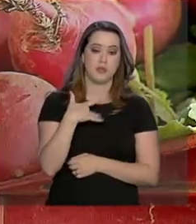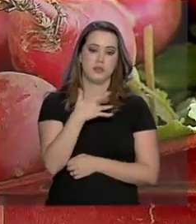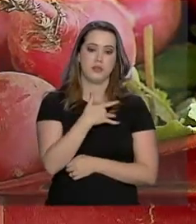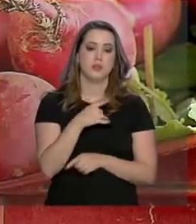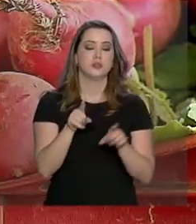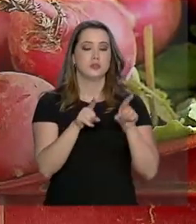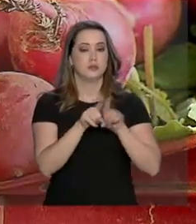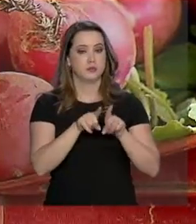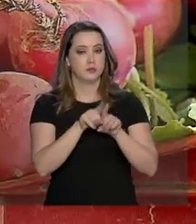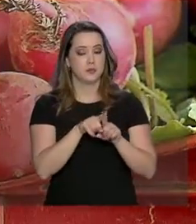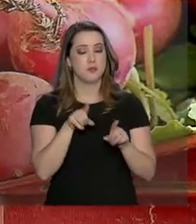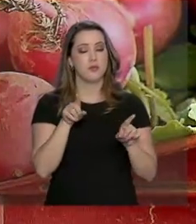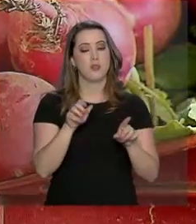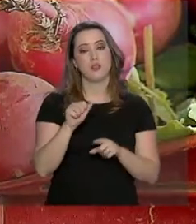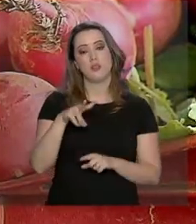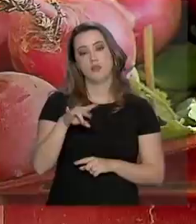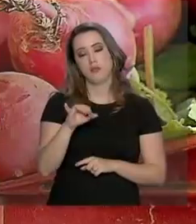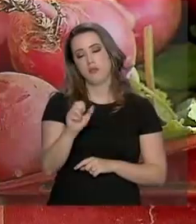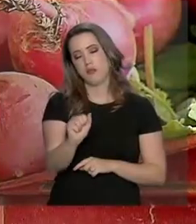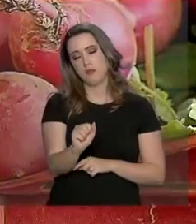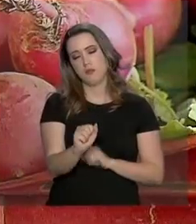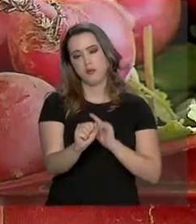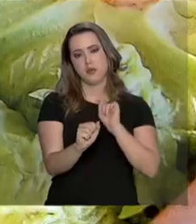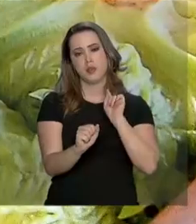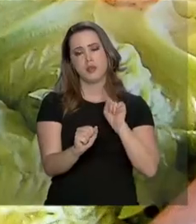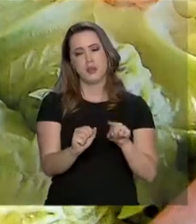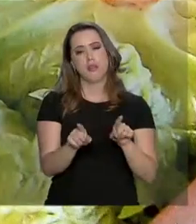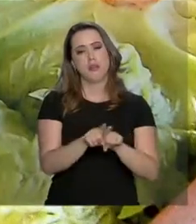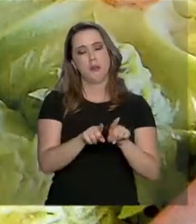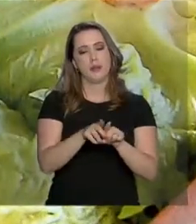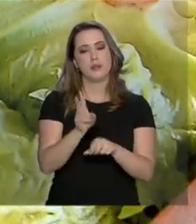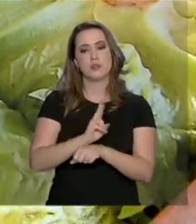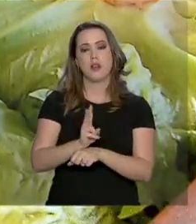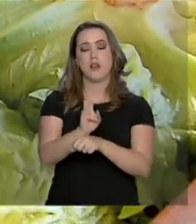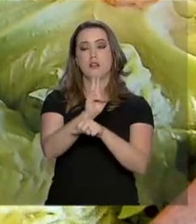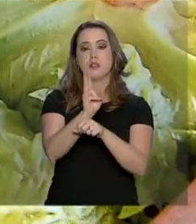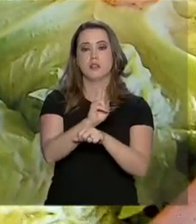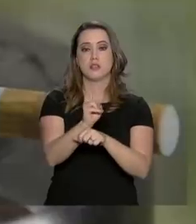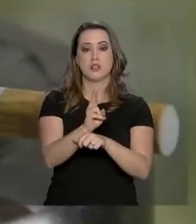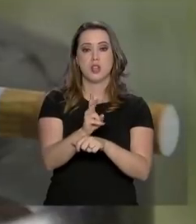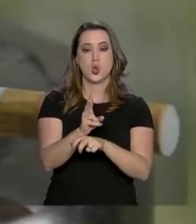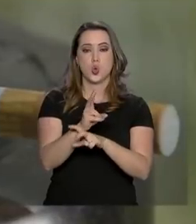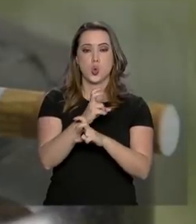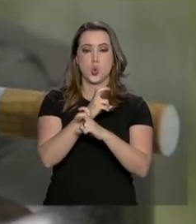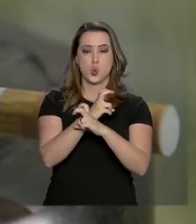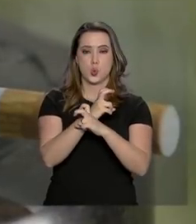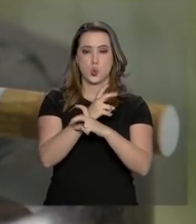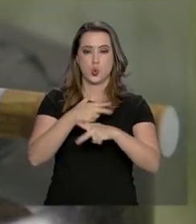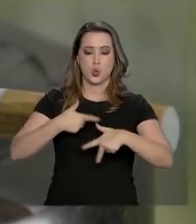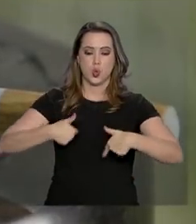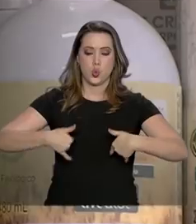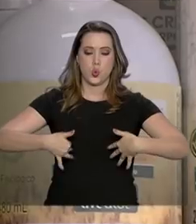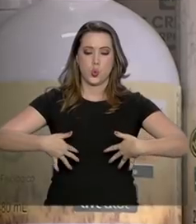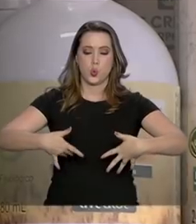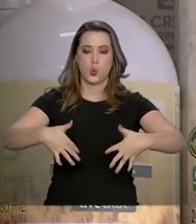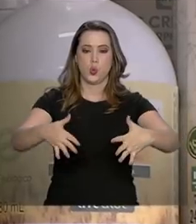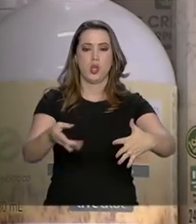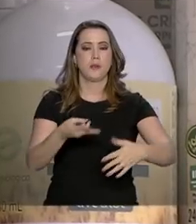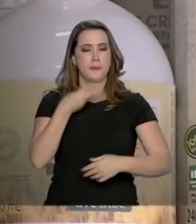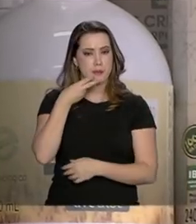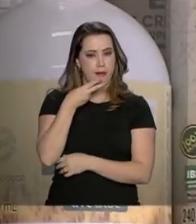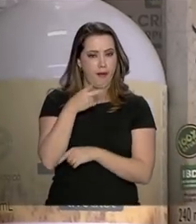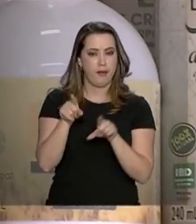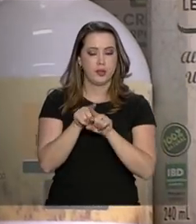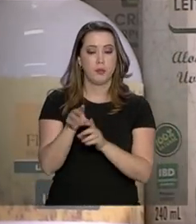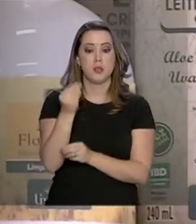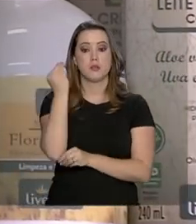não é só isso. A Agência Nacional de Vigilância Sanitária também fiscaliza os agrotóxicos, a composição dos cigarros e se os